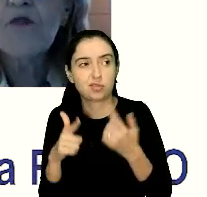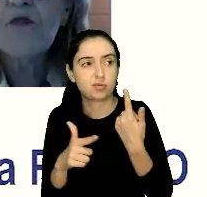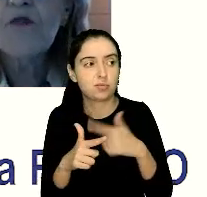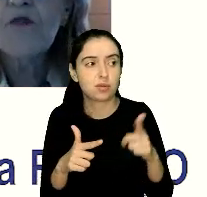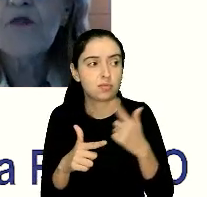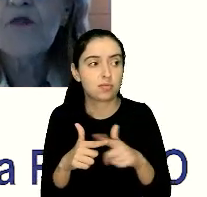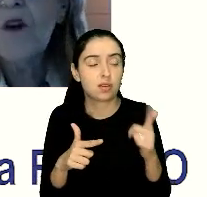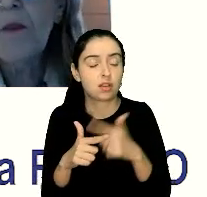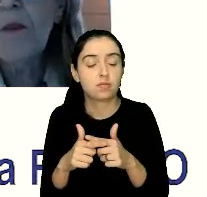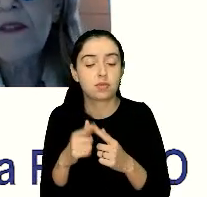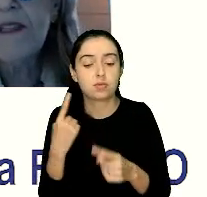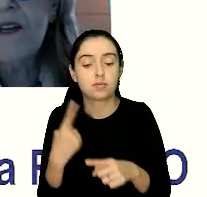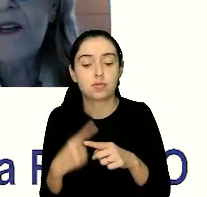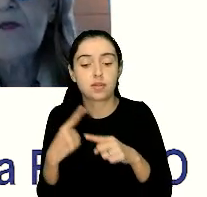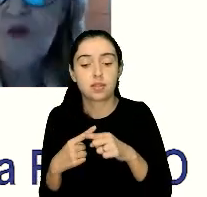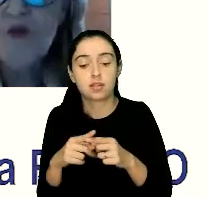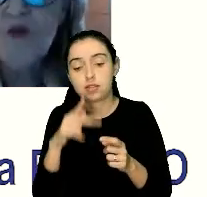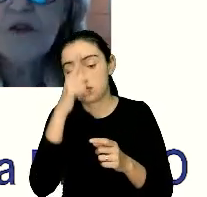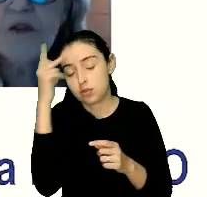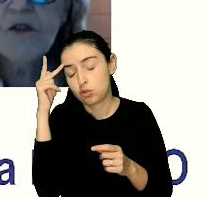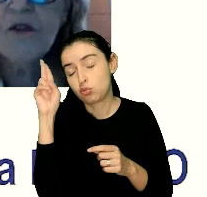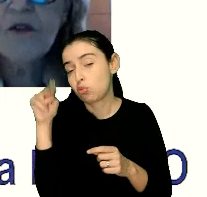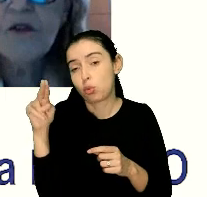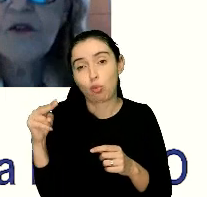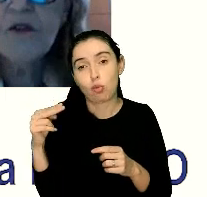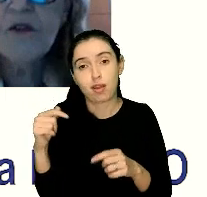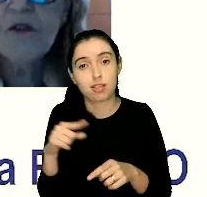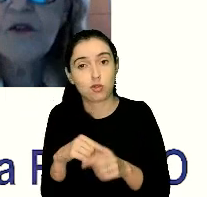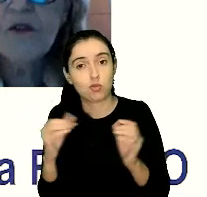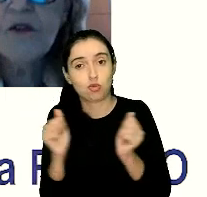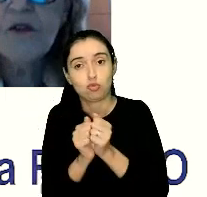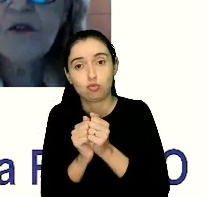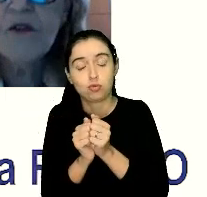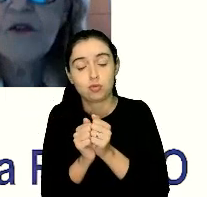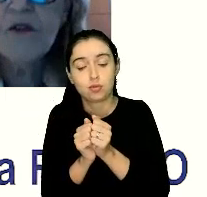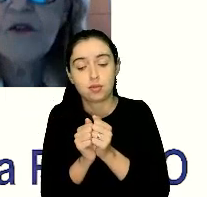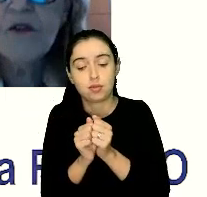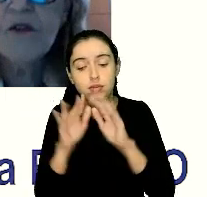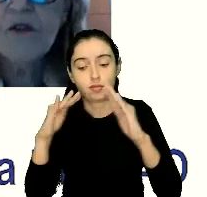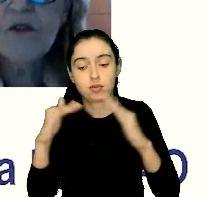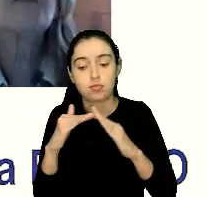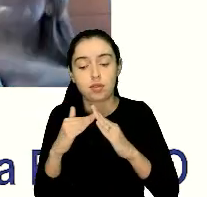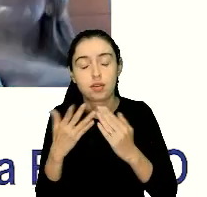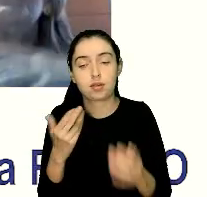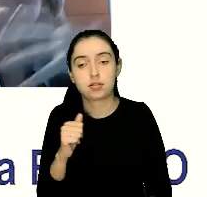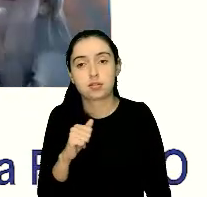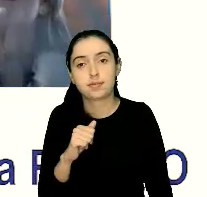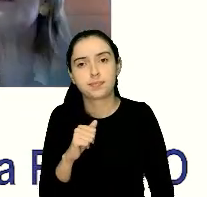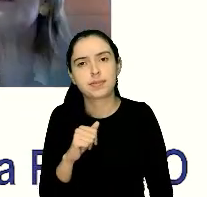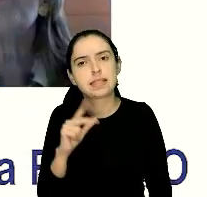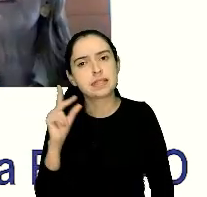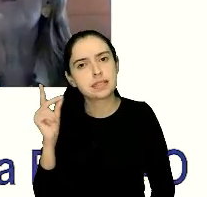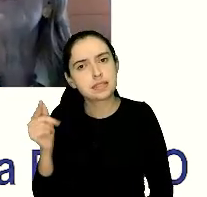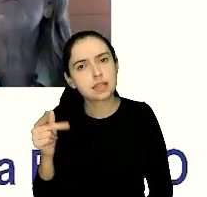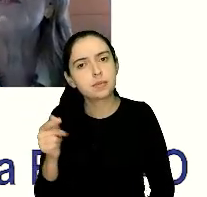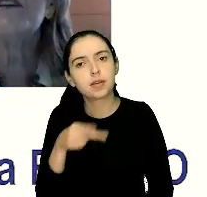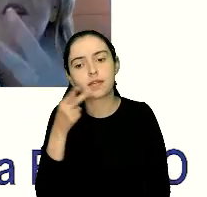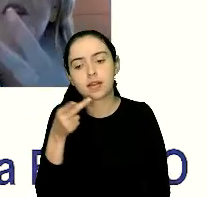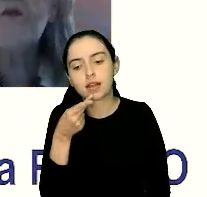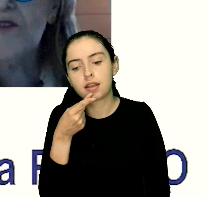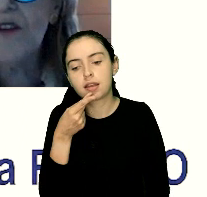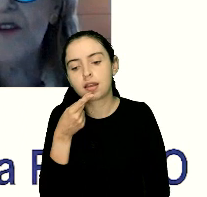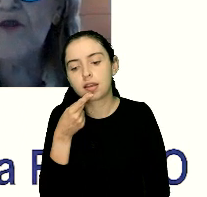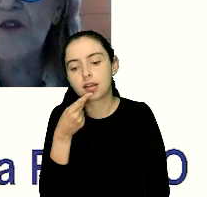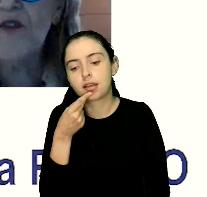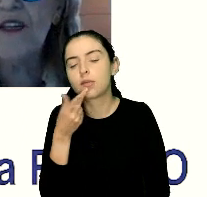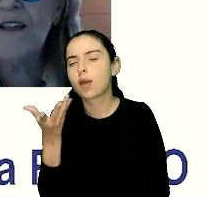porque as pessoas nunca passaram tanto tempo juntas, dentro da mesma casa, e sempre quiseram, eu queria ter mais tempo para ficar com